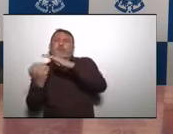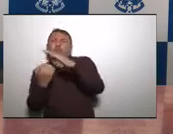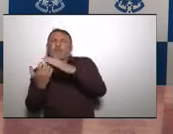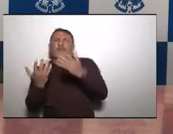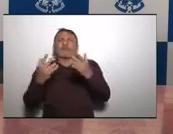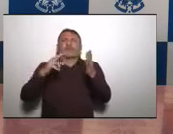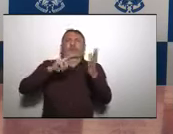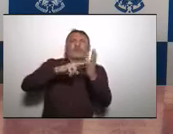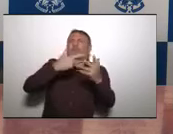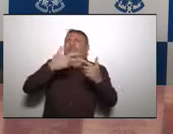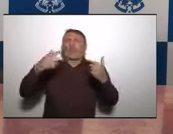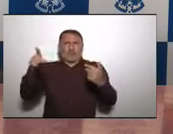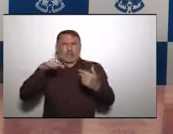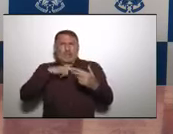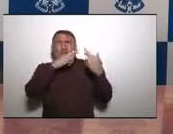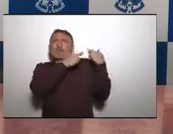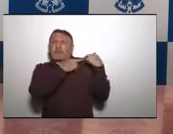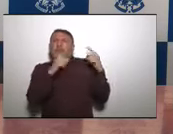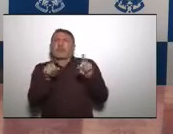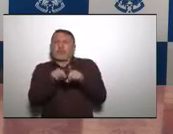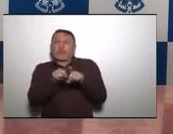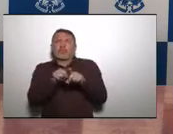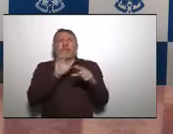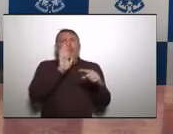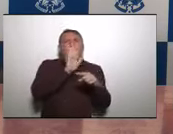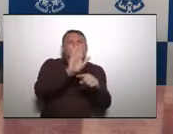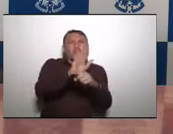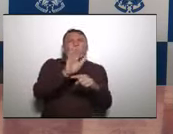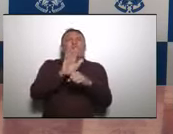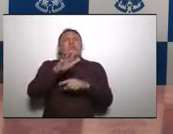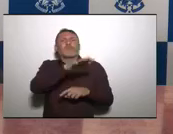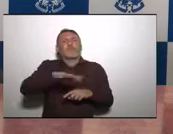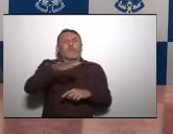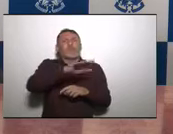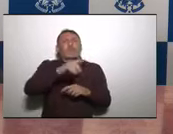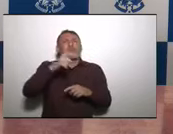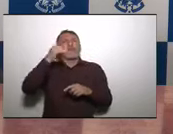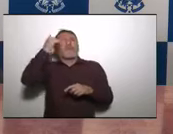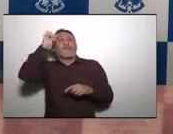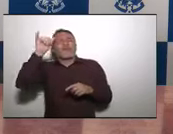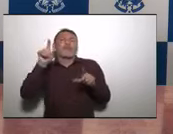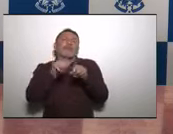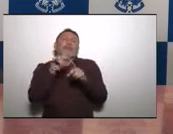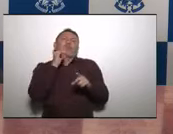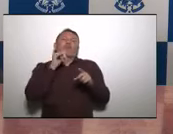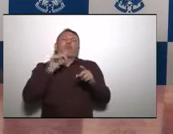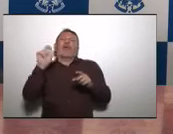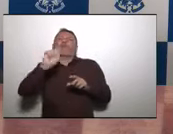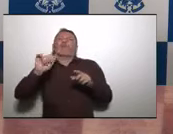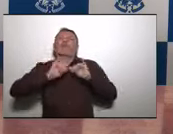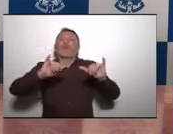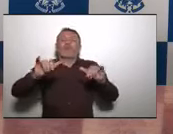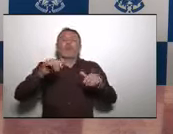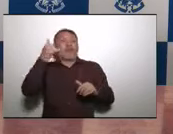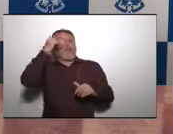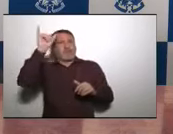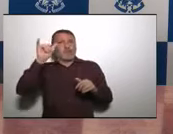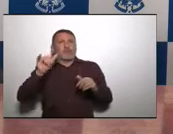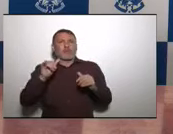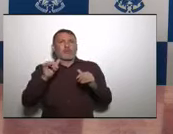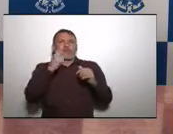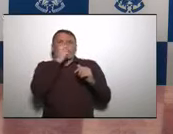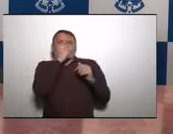estão cumprindo a sua tarefa, o mesmo disse da CAPES, de evitar maiores aglomerações de supermercados. Então, quais as bases dessa conversa com